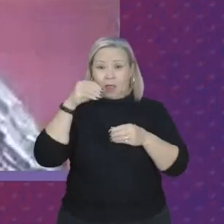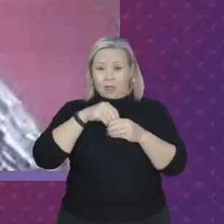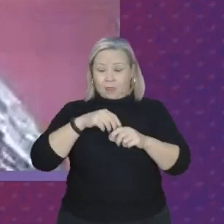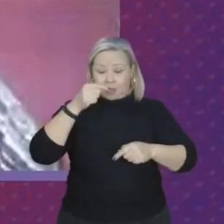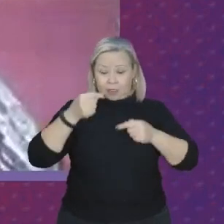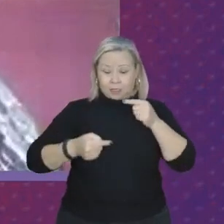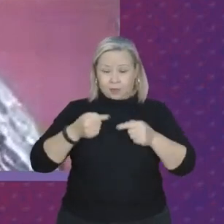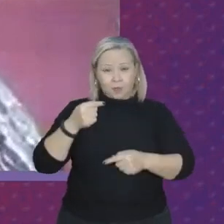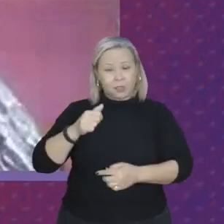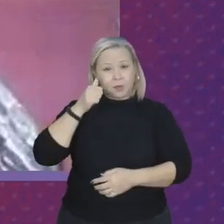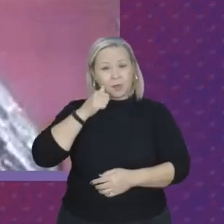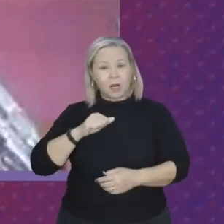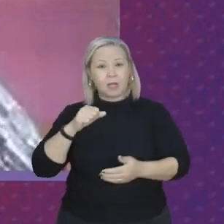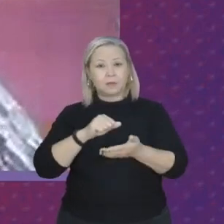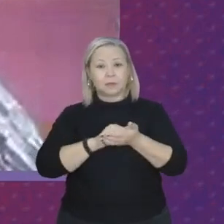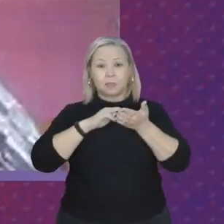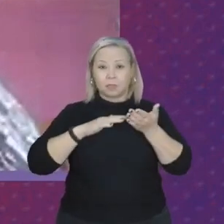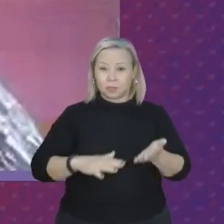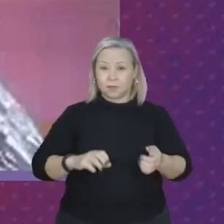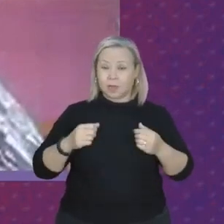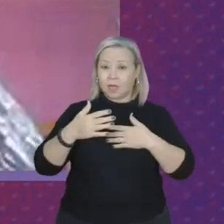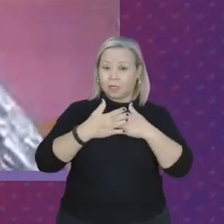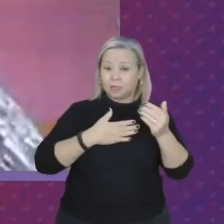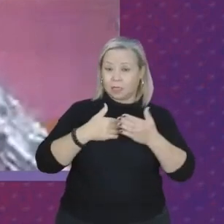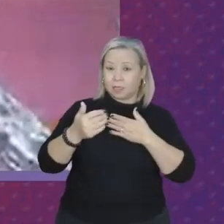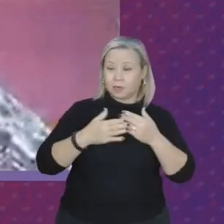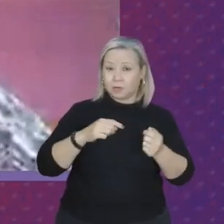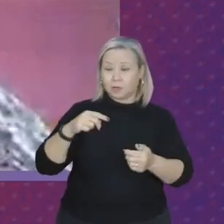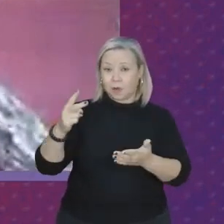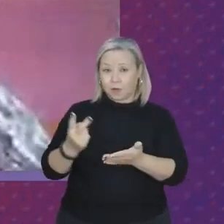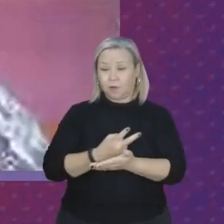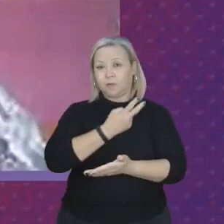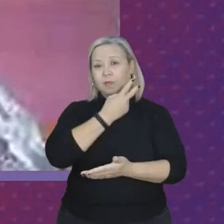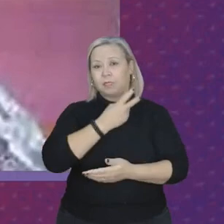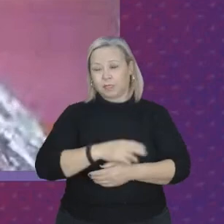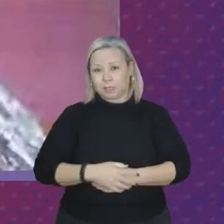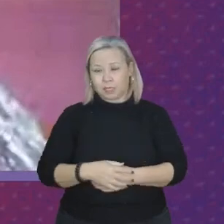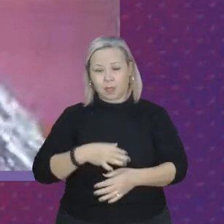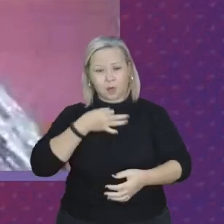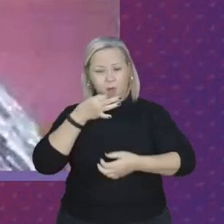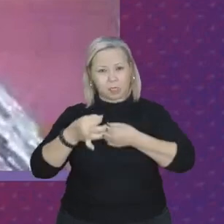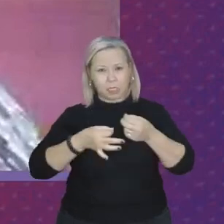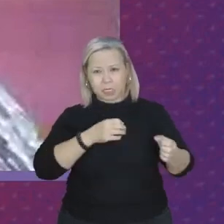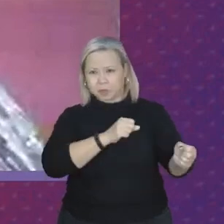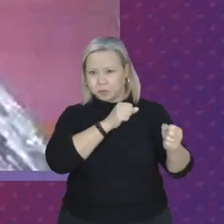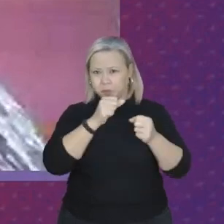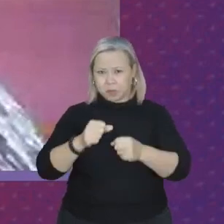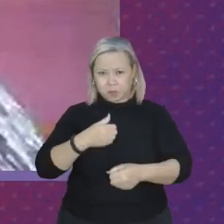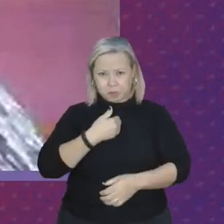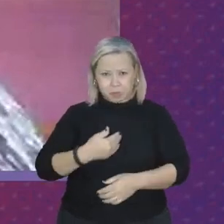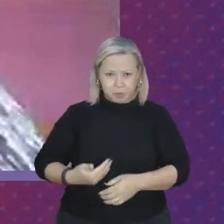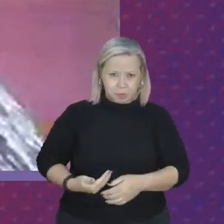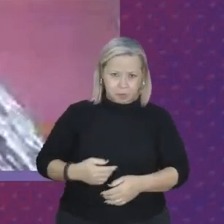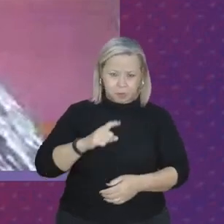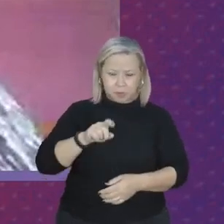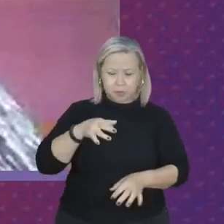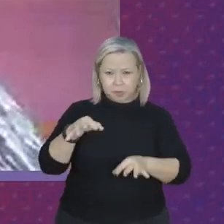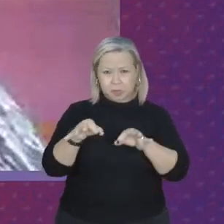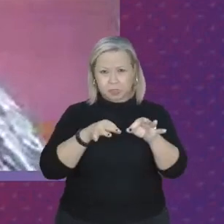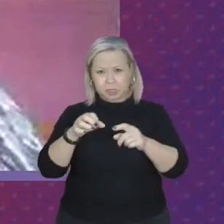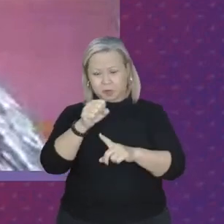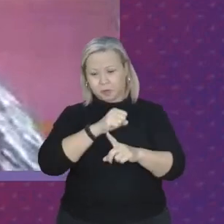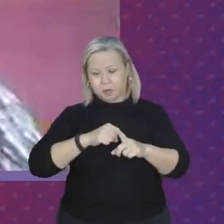para as mulheres e das atividades, das ações que vão ocorrer, sejam fomentadas pelo poder público, sejam organizadas pela